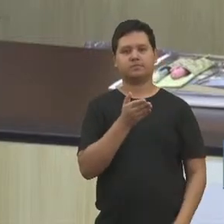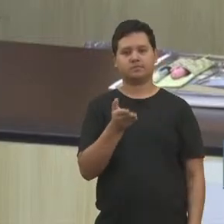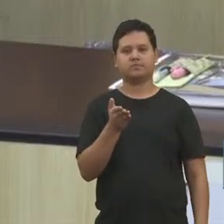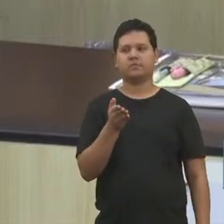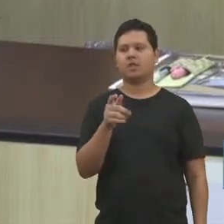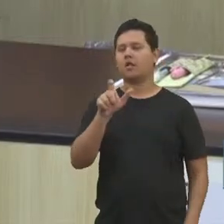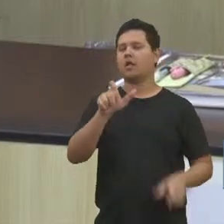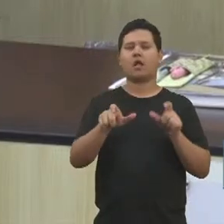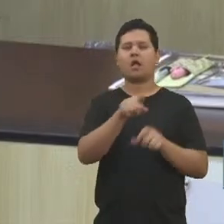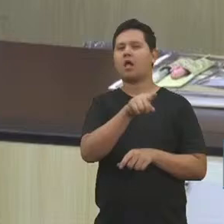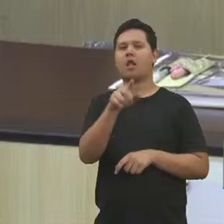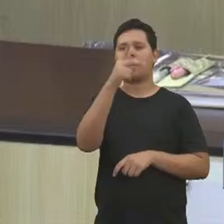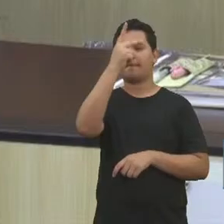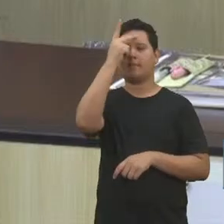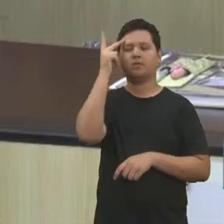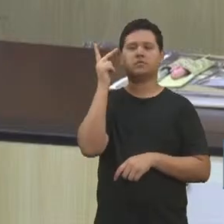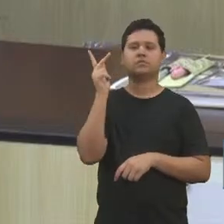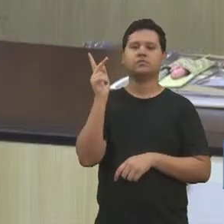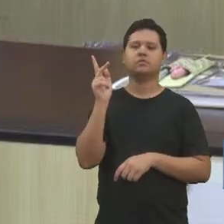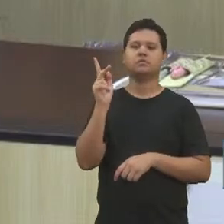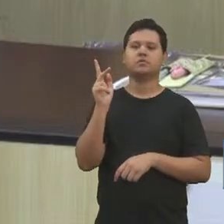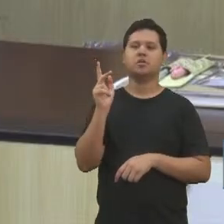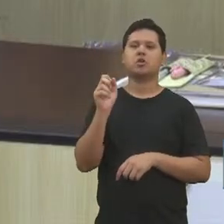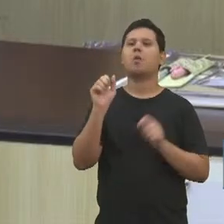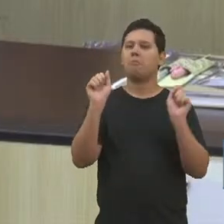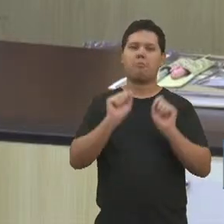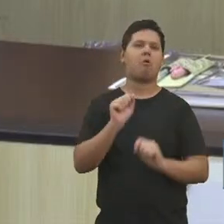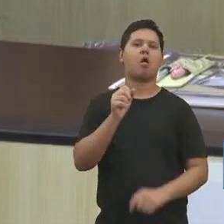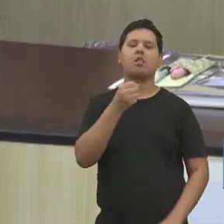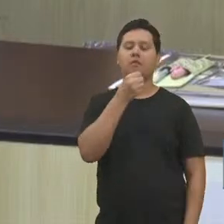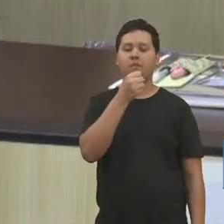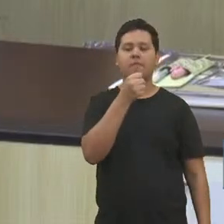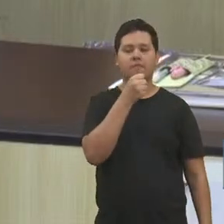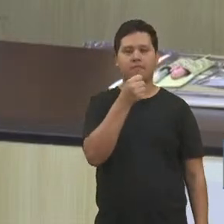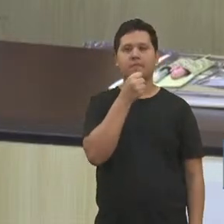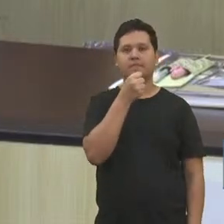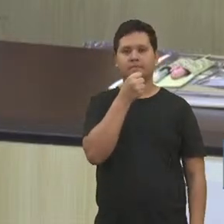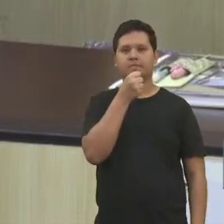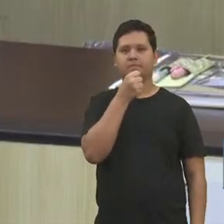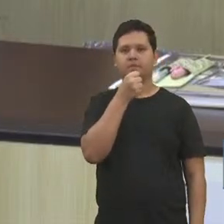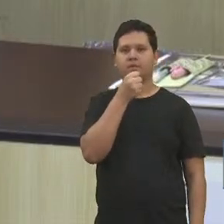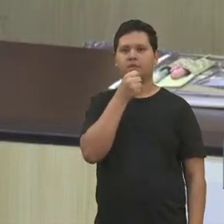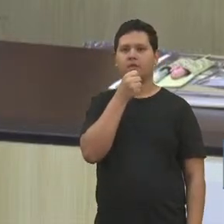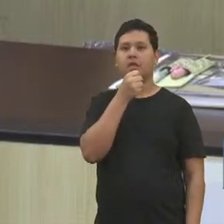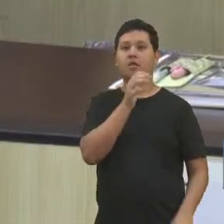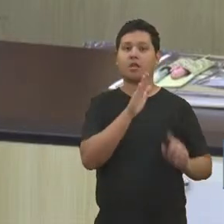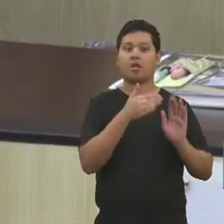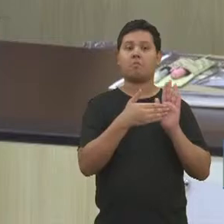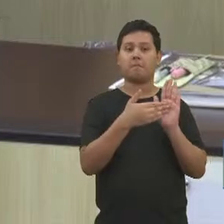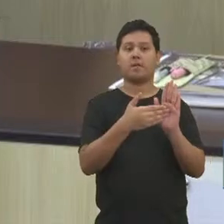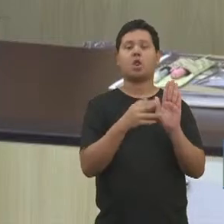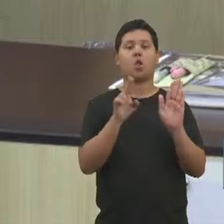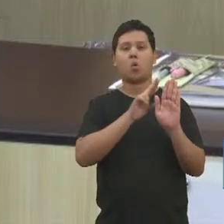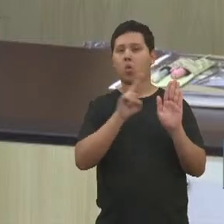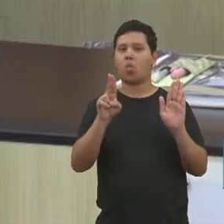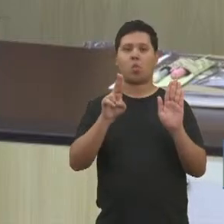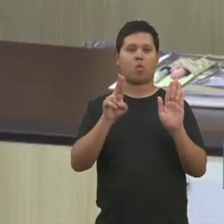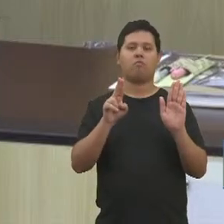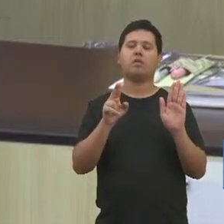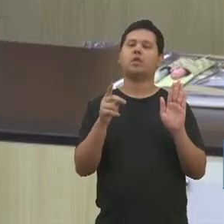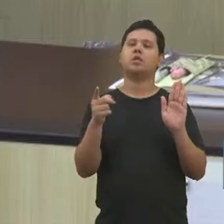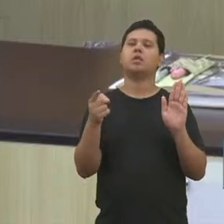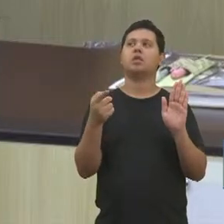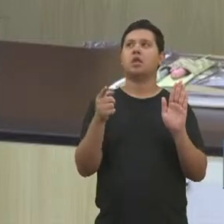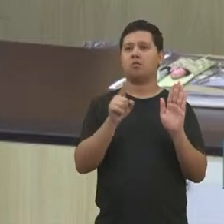cada pessoa que fizer uso do microfone que está ali, que se apresente, fale seu nome completo, para que